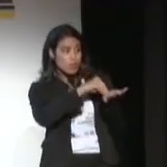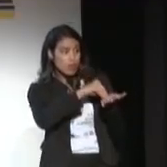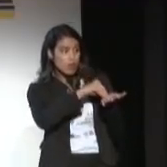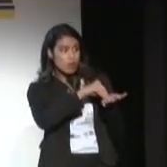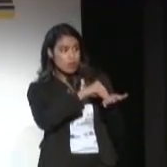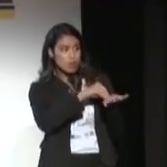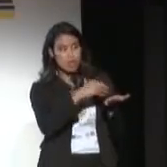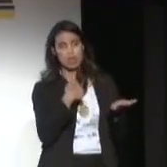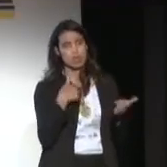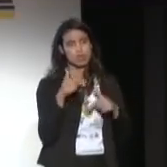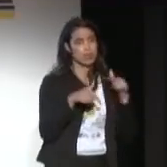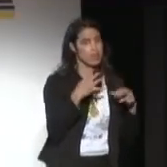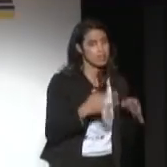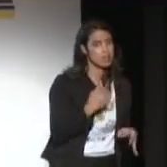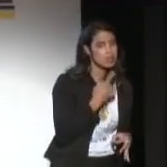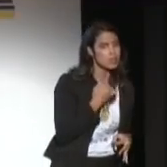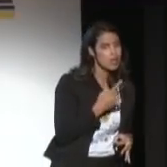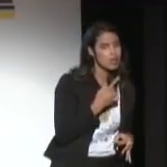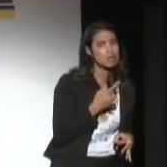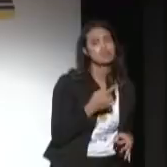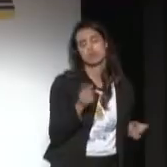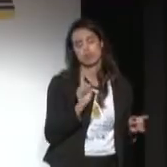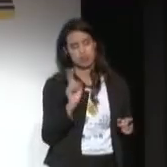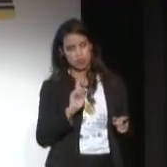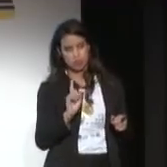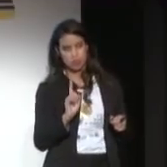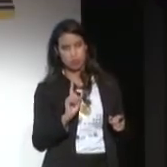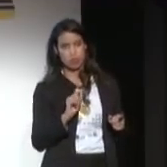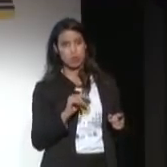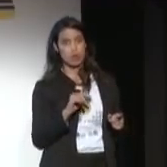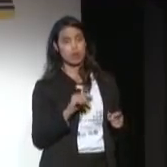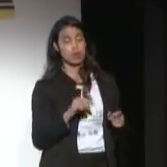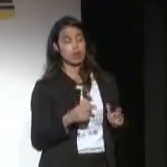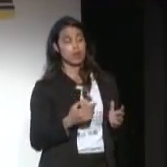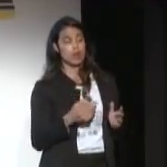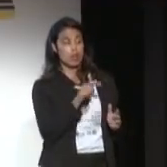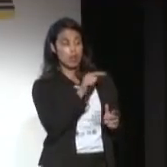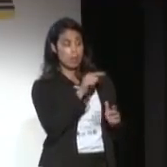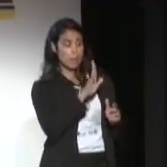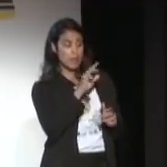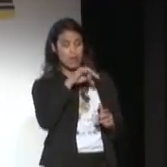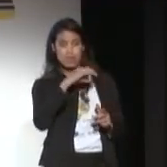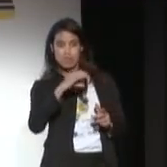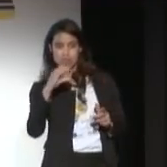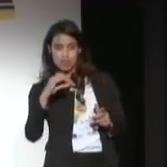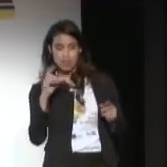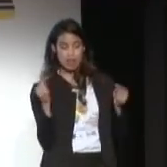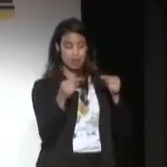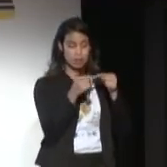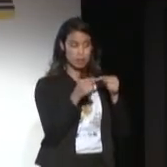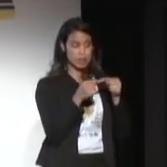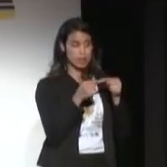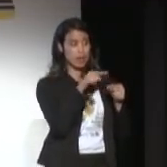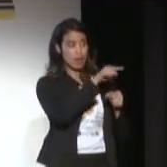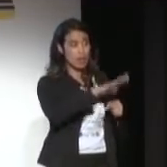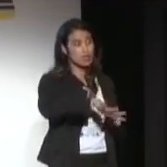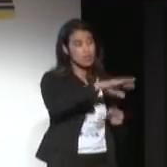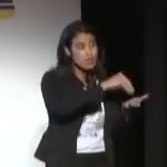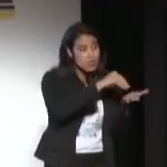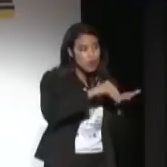um trabalho, tá? Mas eu estou dizendo que implementar a BNCC também é cuidar dessa parte.